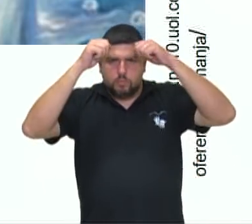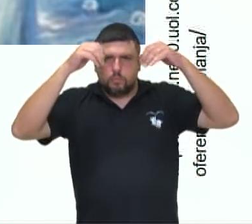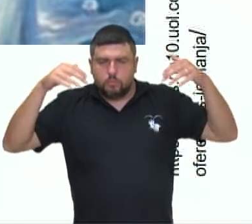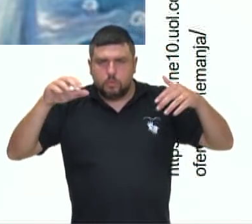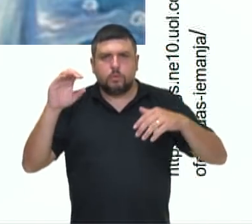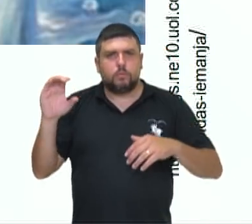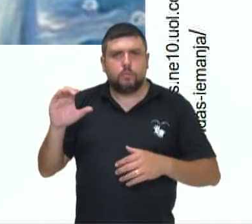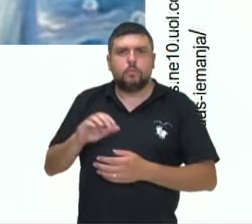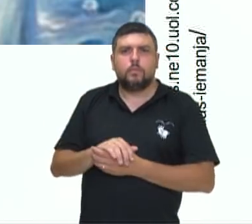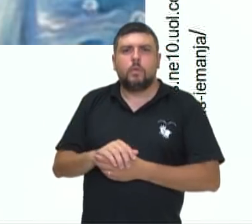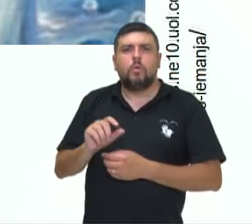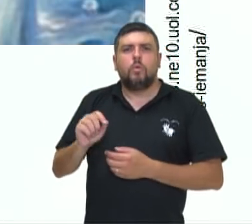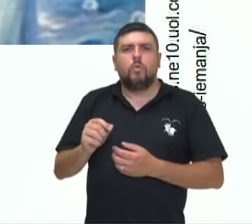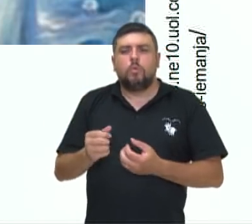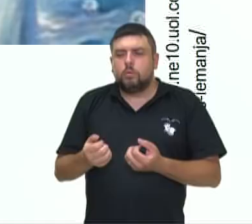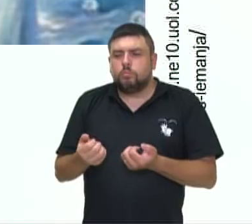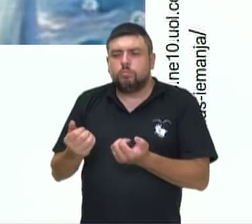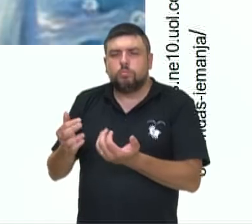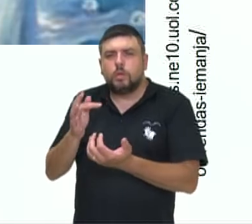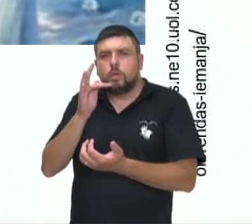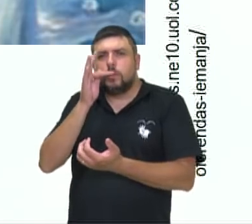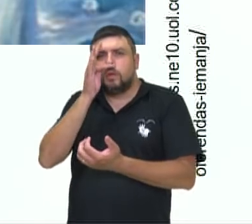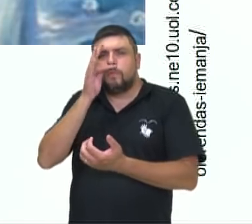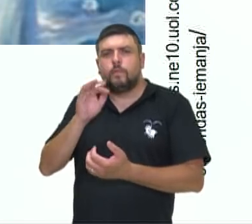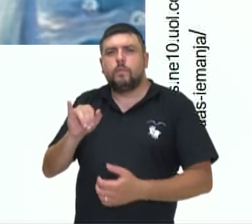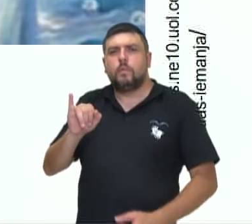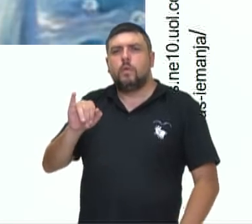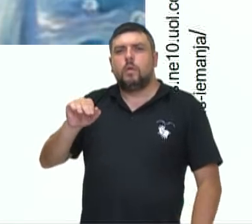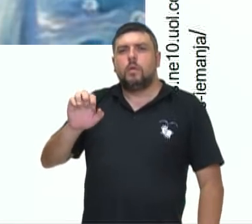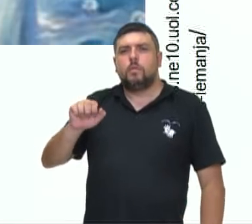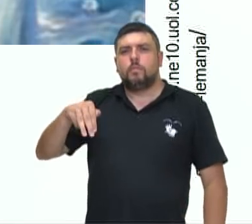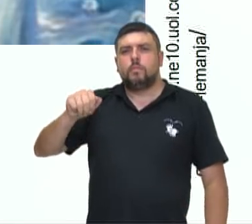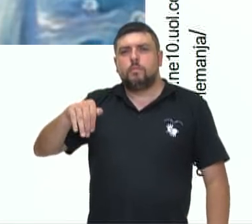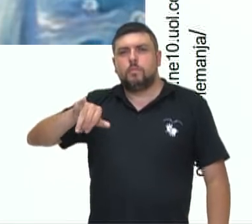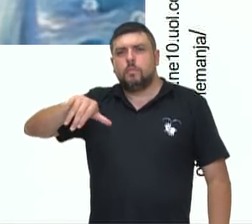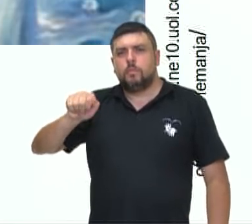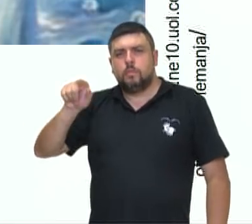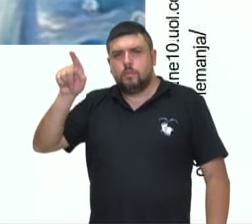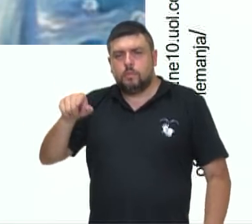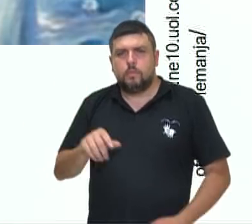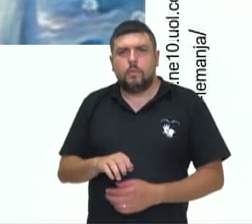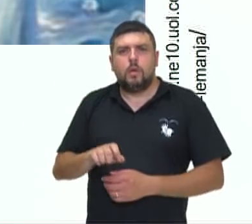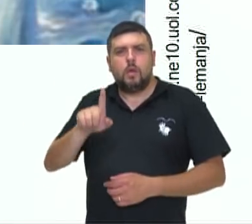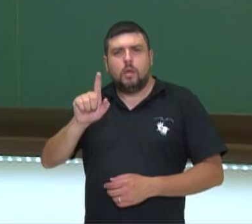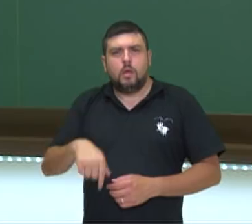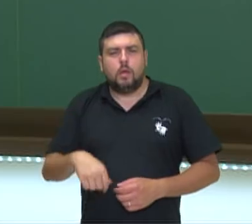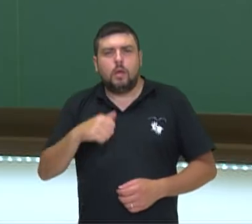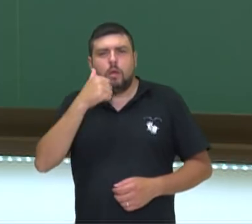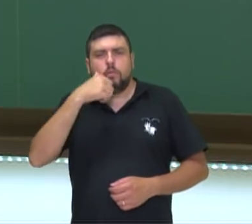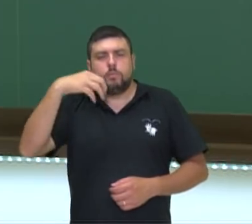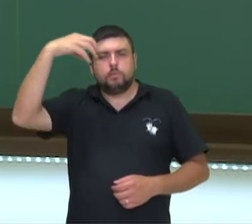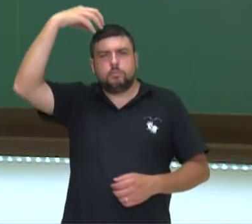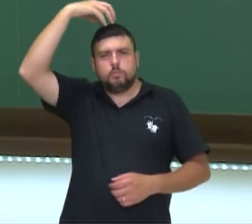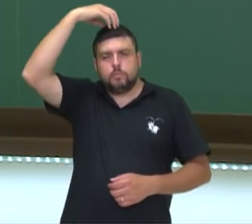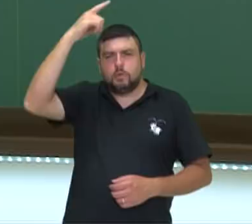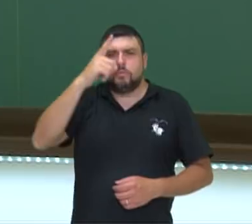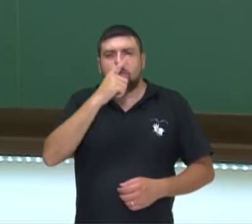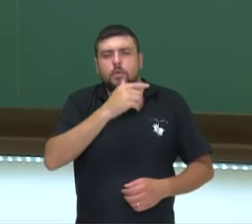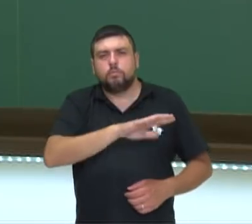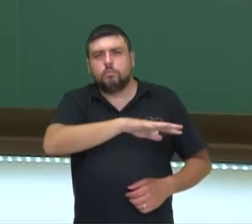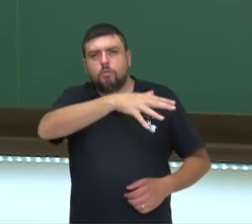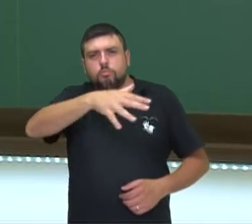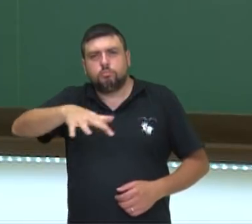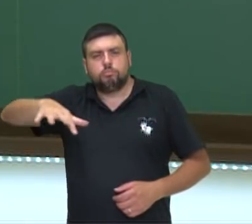é ofertar flores para Iemanjá. E aqui é uma ilustração apenas da Iemanjá, rainha do mar, é o orixá do mar, das